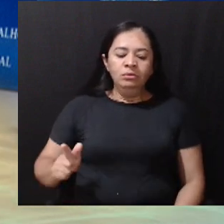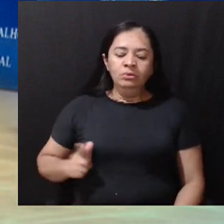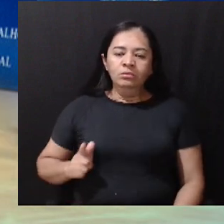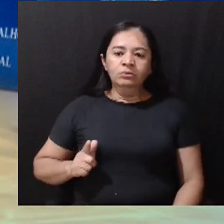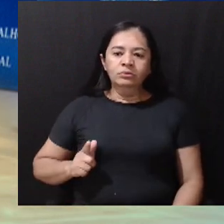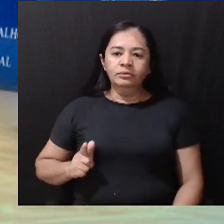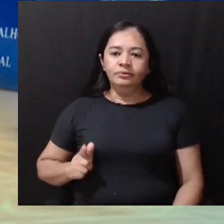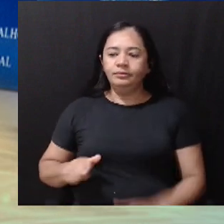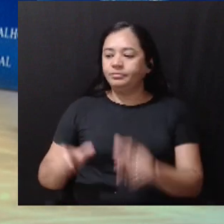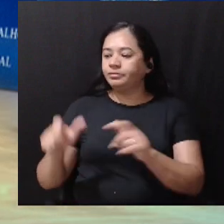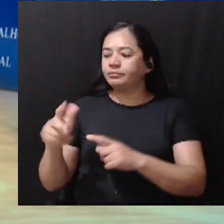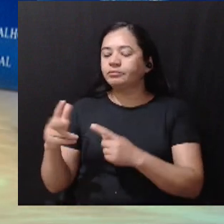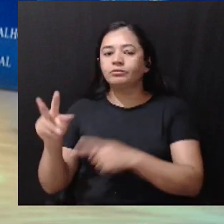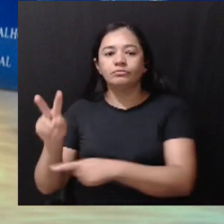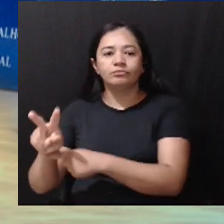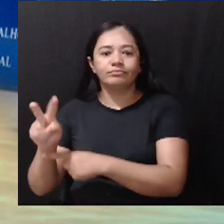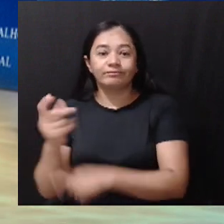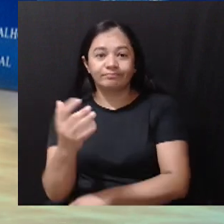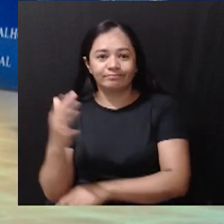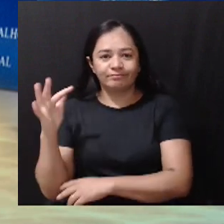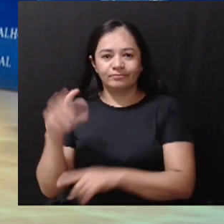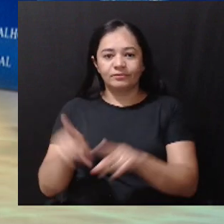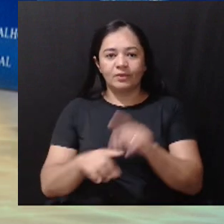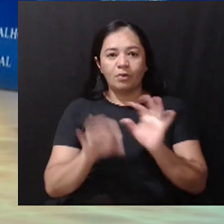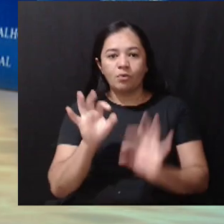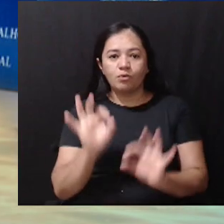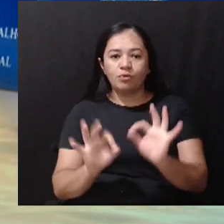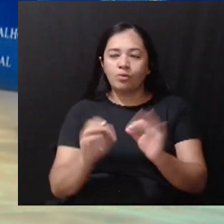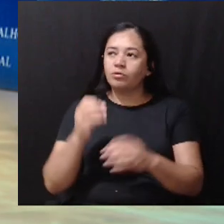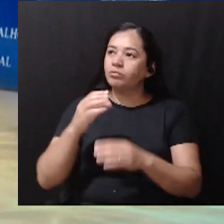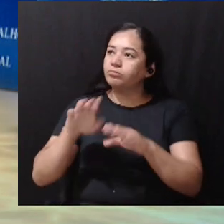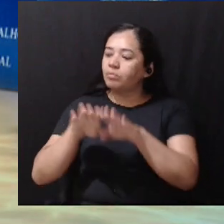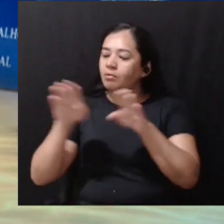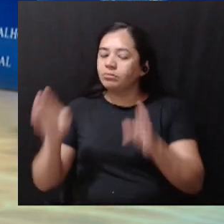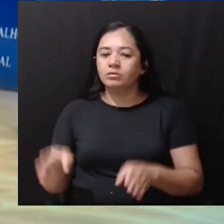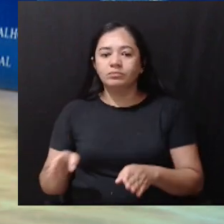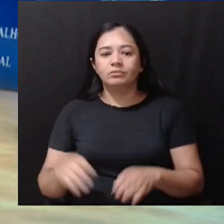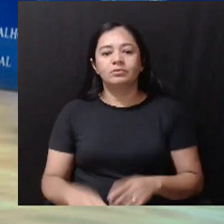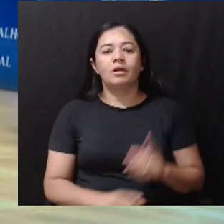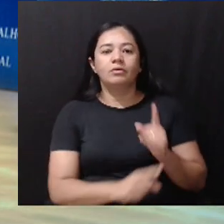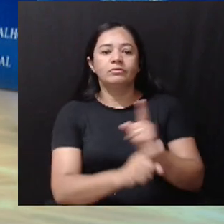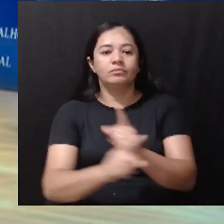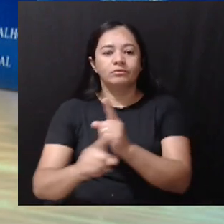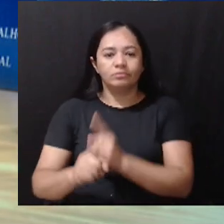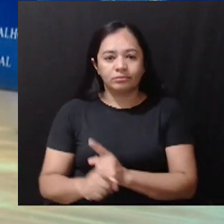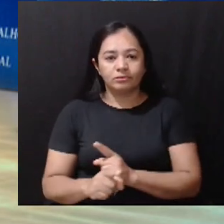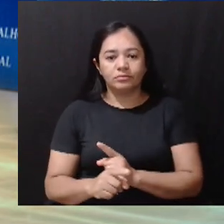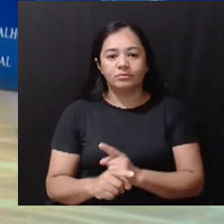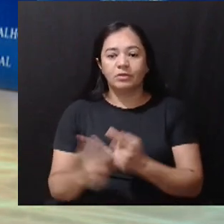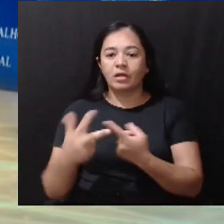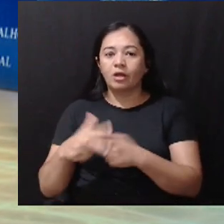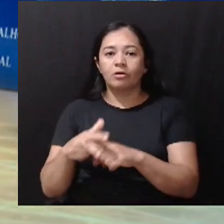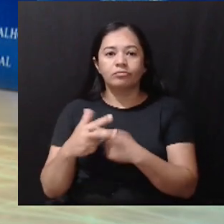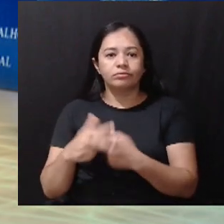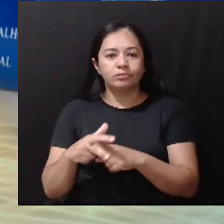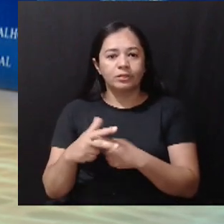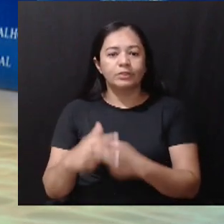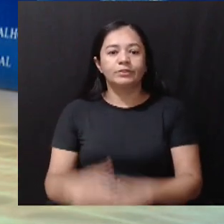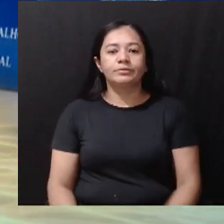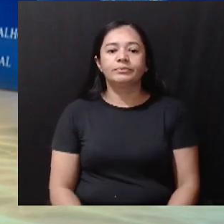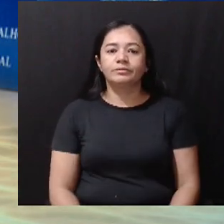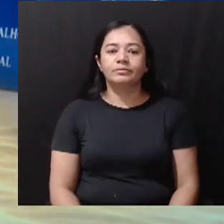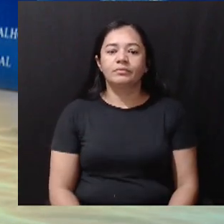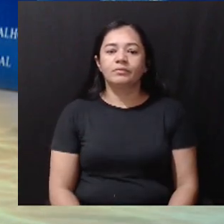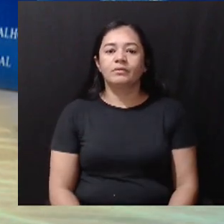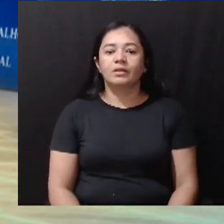jardineiro, montador de andaimes, recepcionista, torneiro mecânico e triador